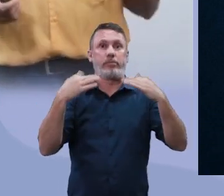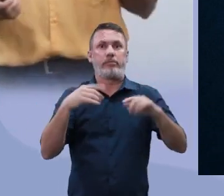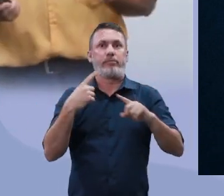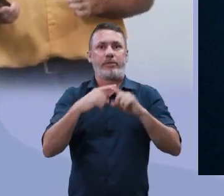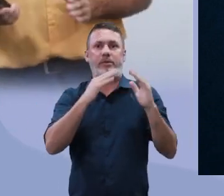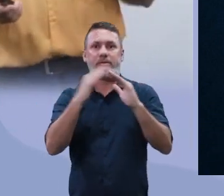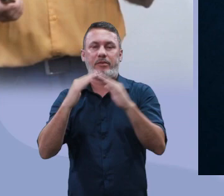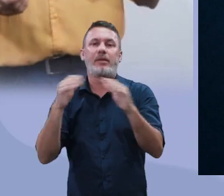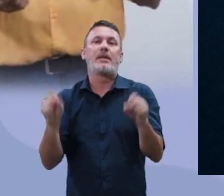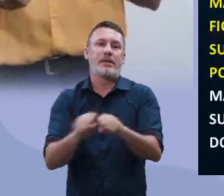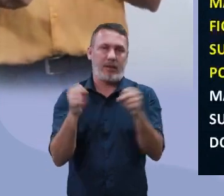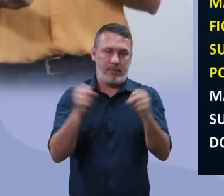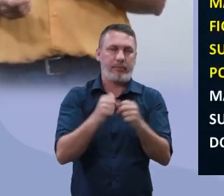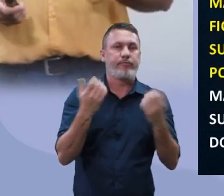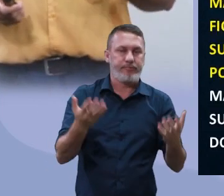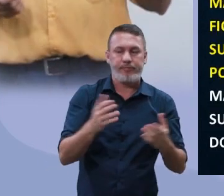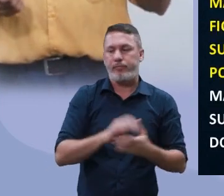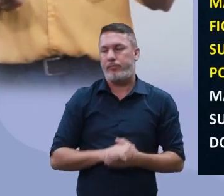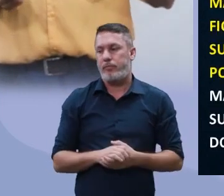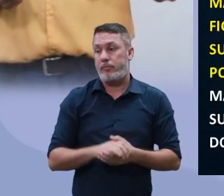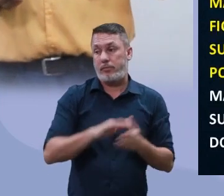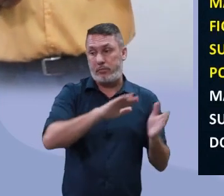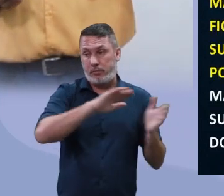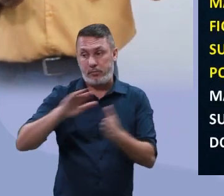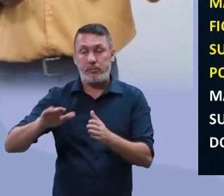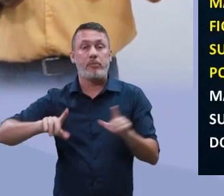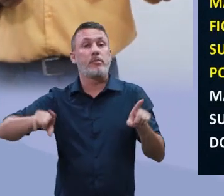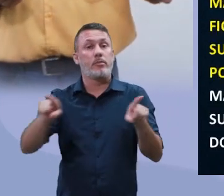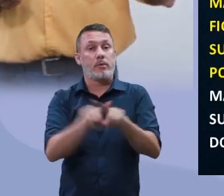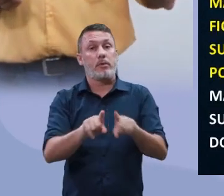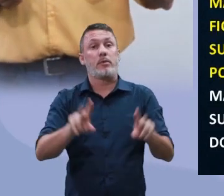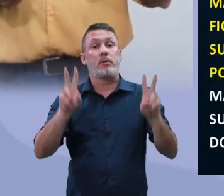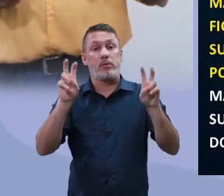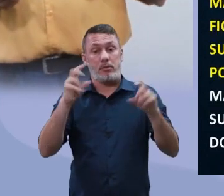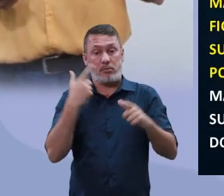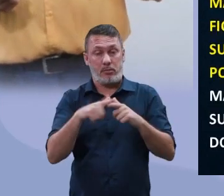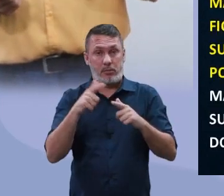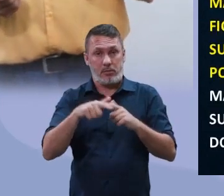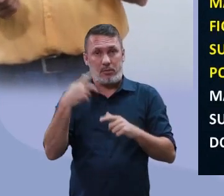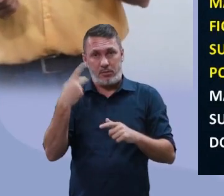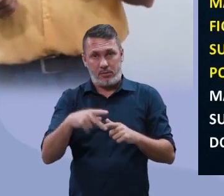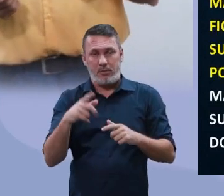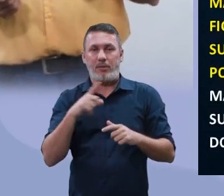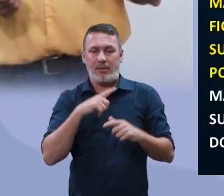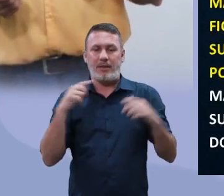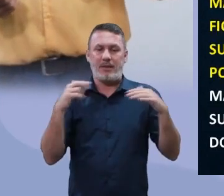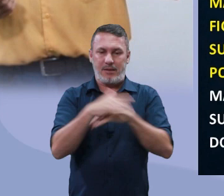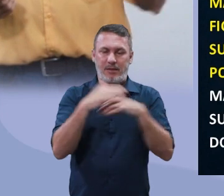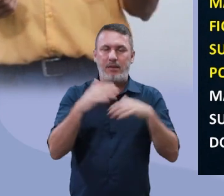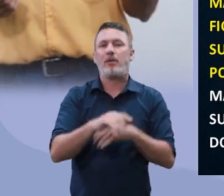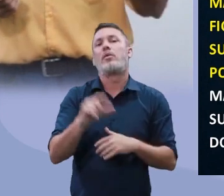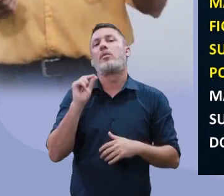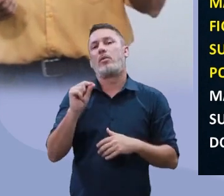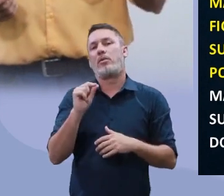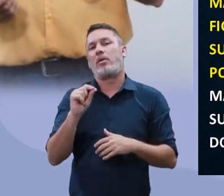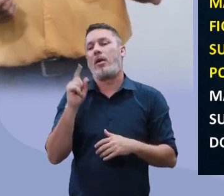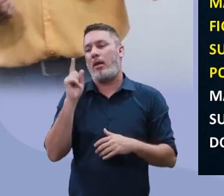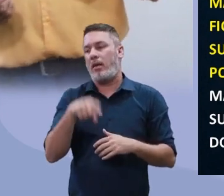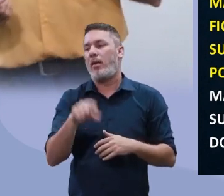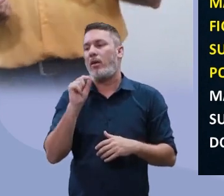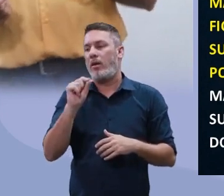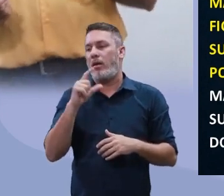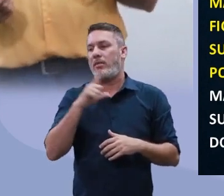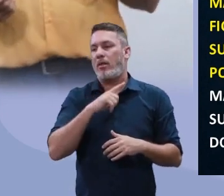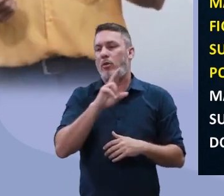área construída. Vamos lá, continuando então. Um outro problema que nós temos e que é enfrentado, né, nas nossas cidades é a questão